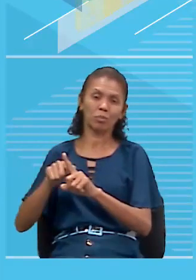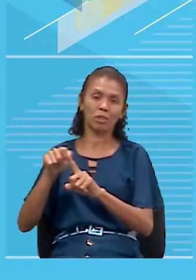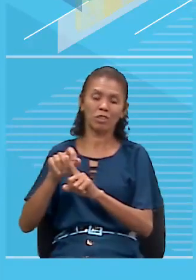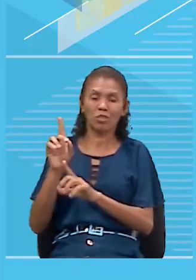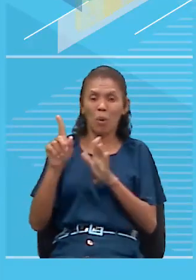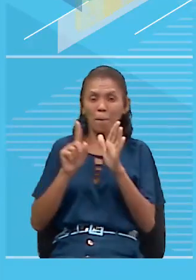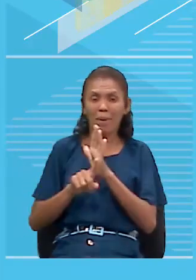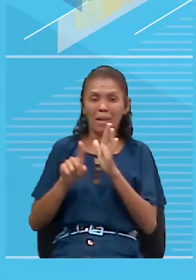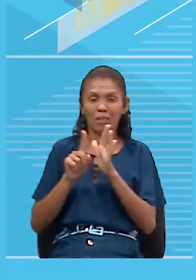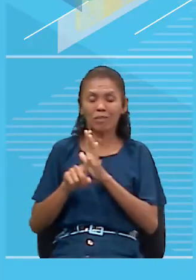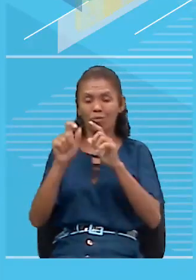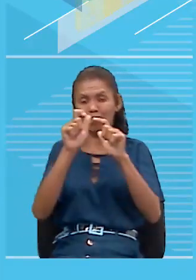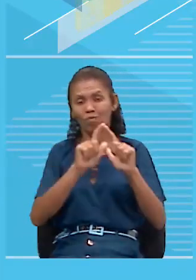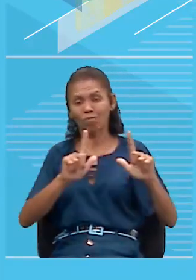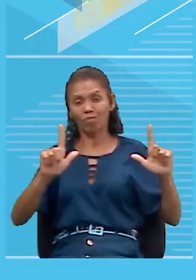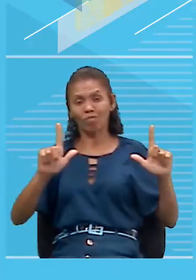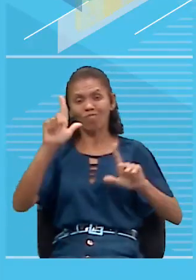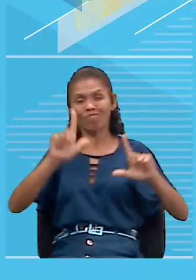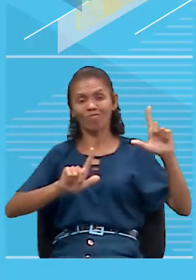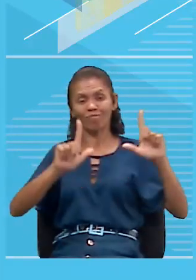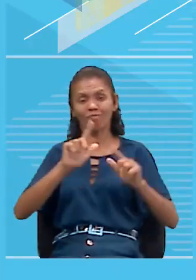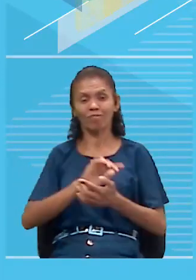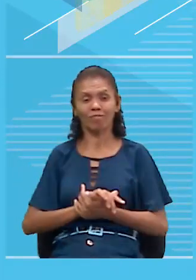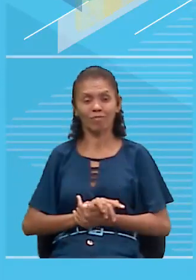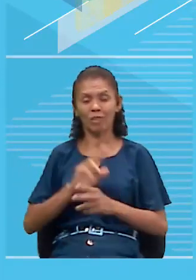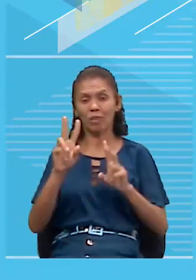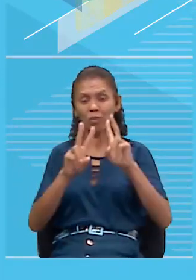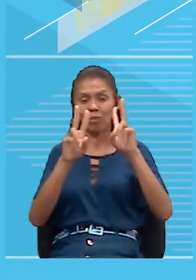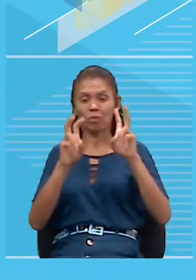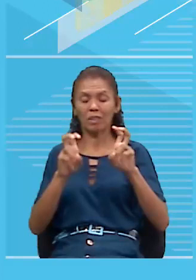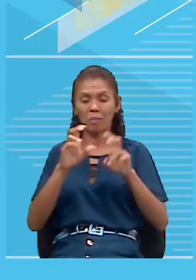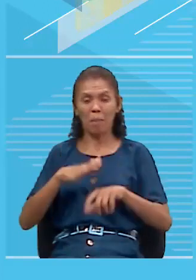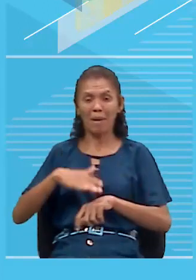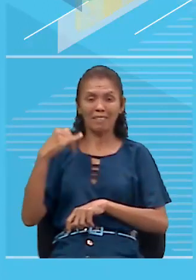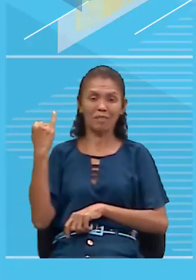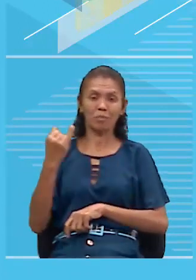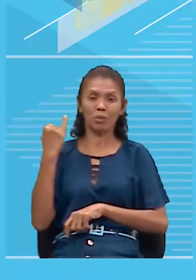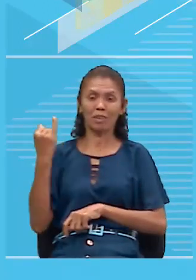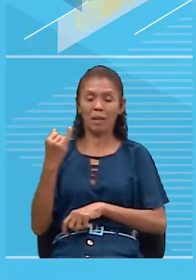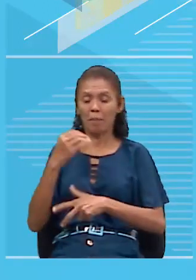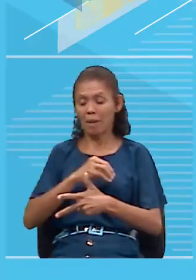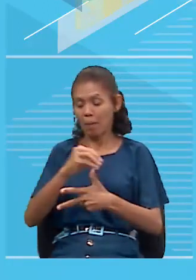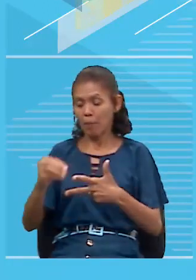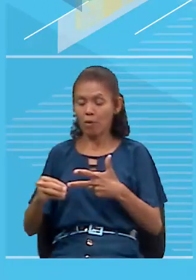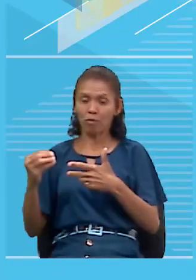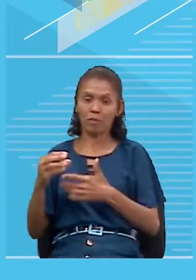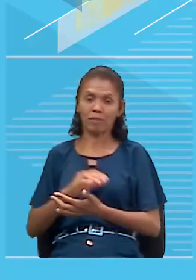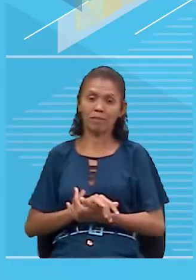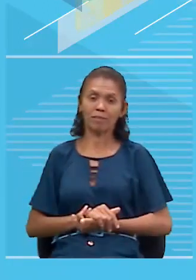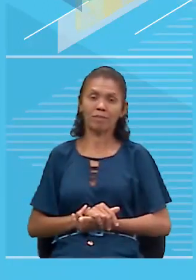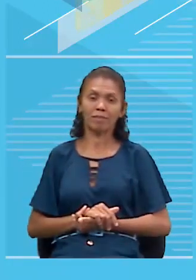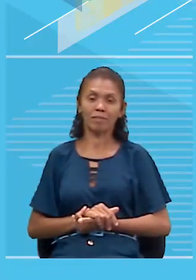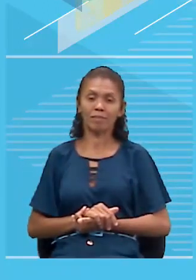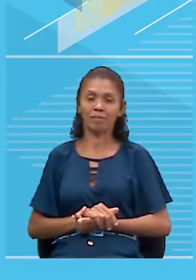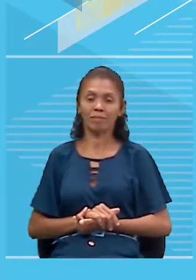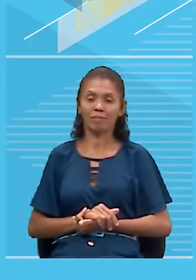nessa tvzona aqui do canal educação questões questão dos temas mais importantes para nossa querida prova do Enem tá bom obrigado